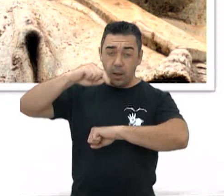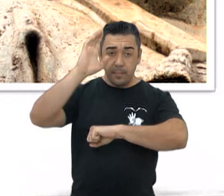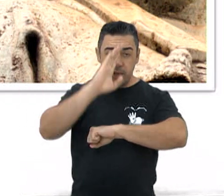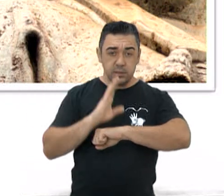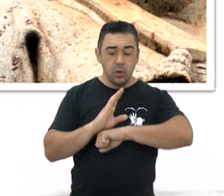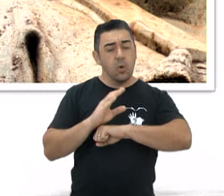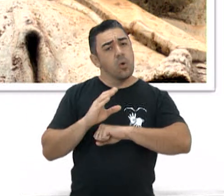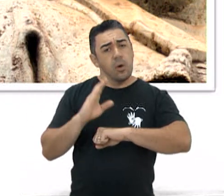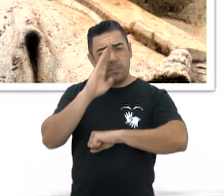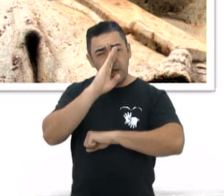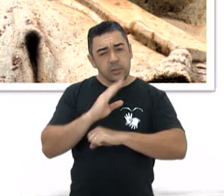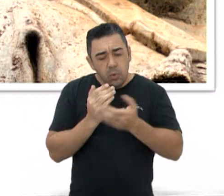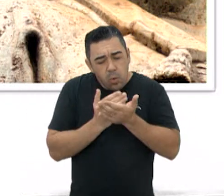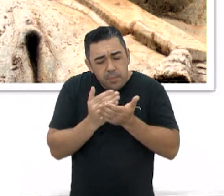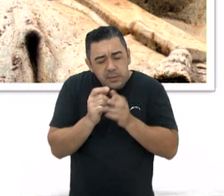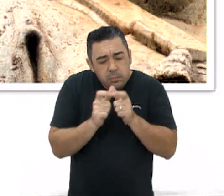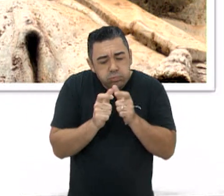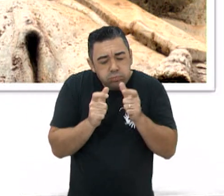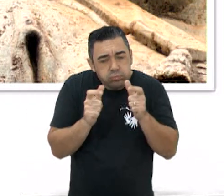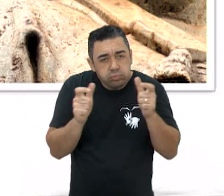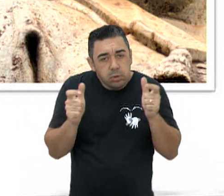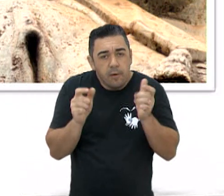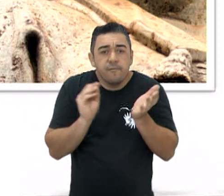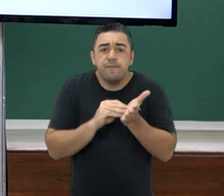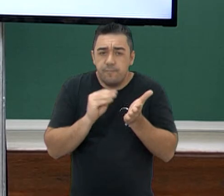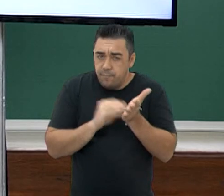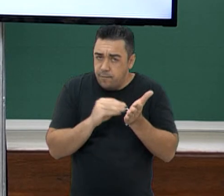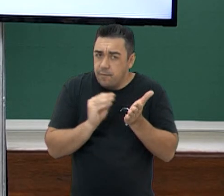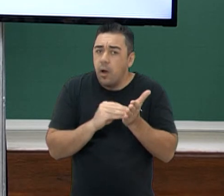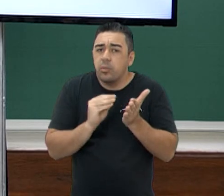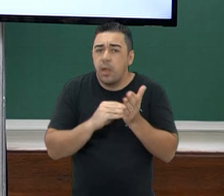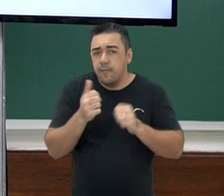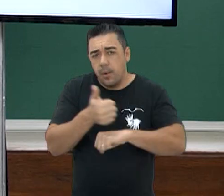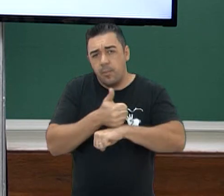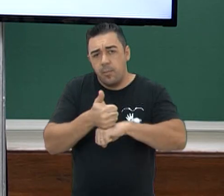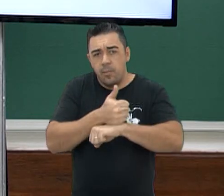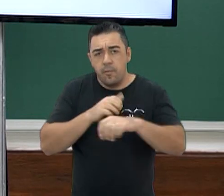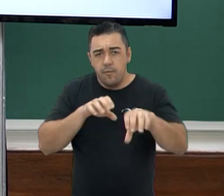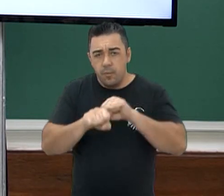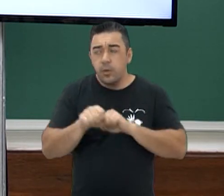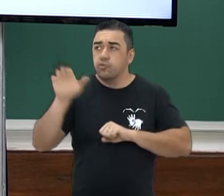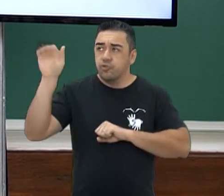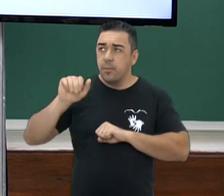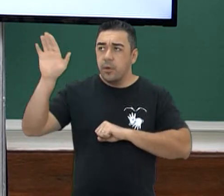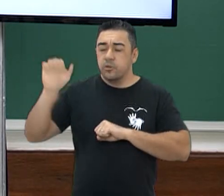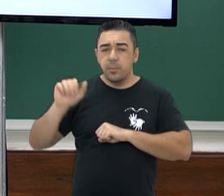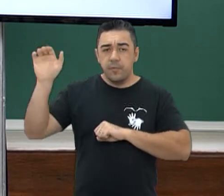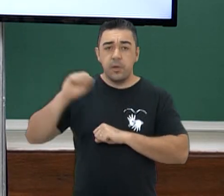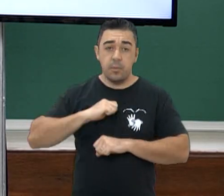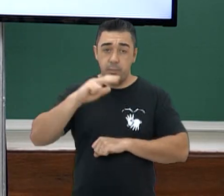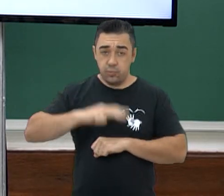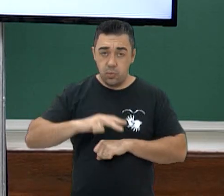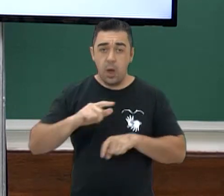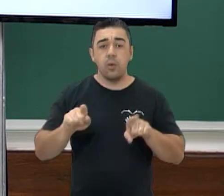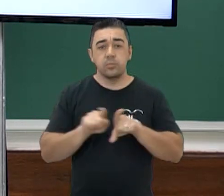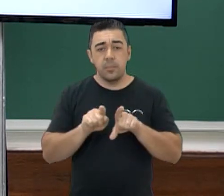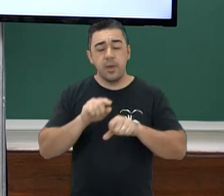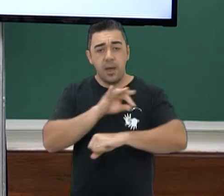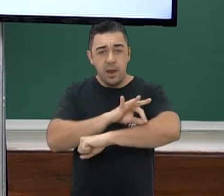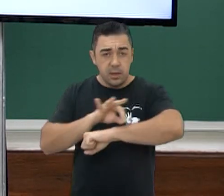crescendo ainda, não tinha profissionais formados aqui, tiveram que chamar vários profissionais, incluindo